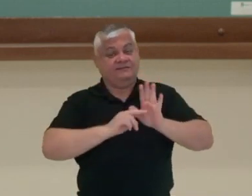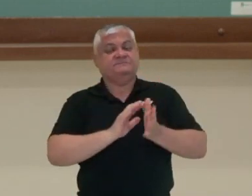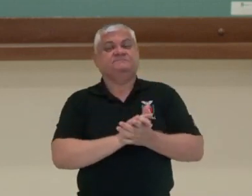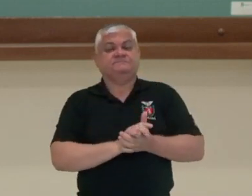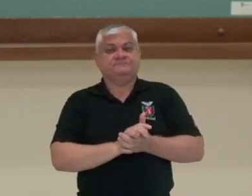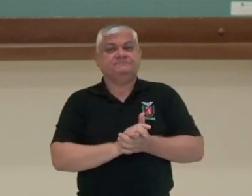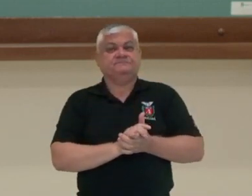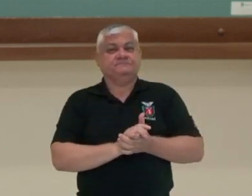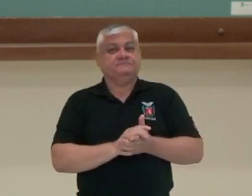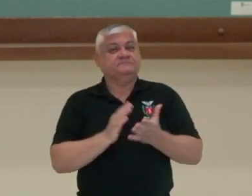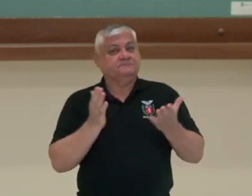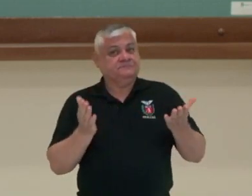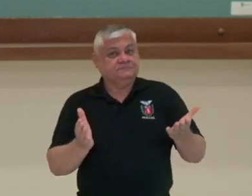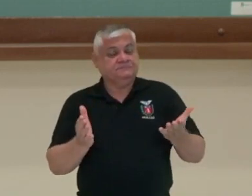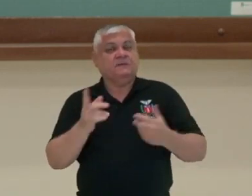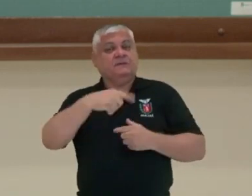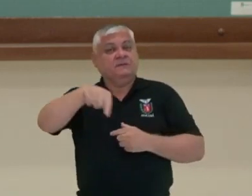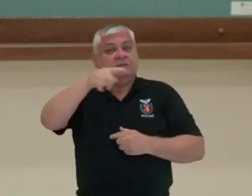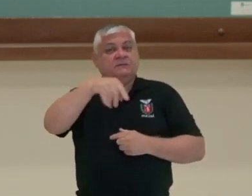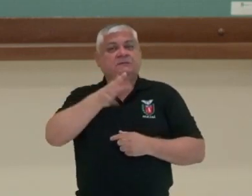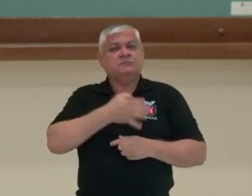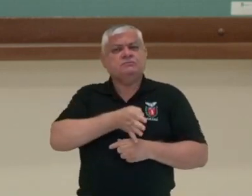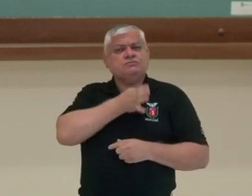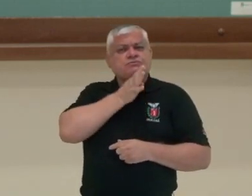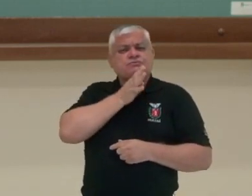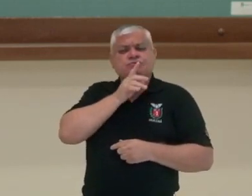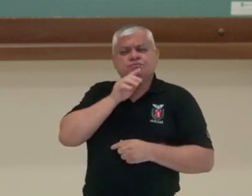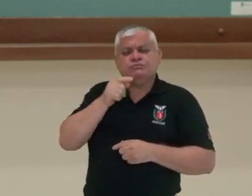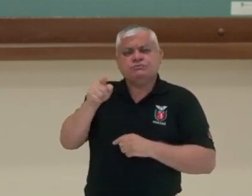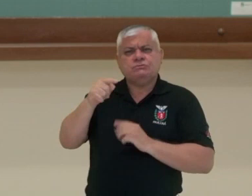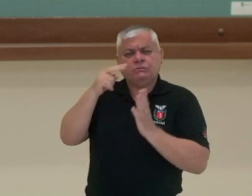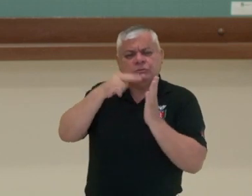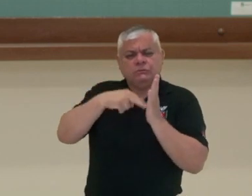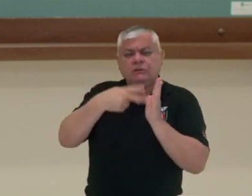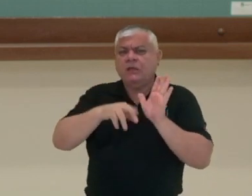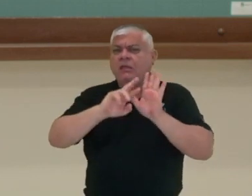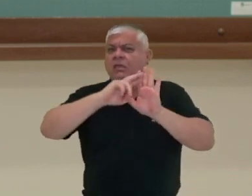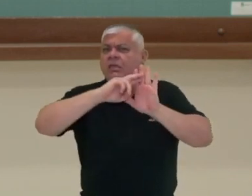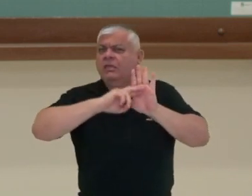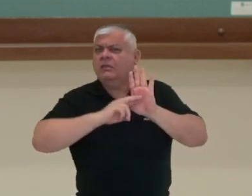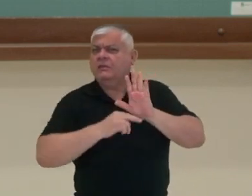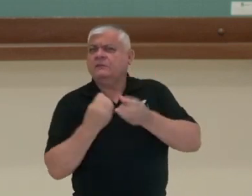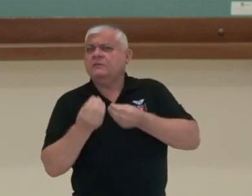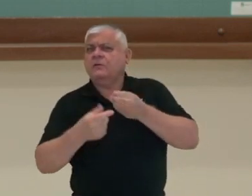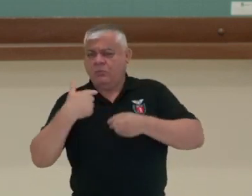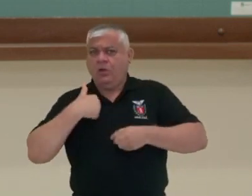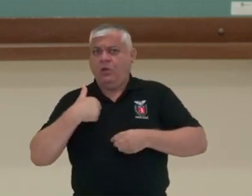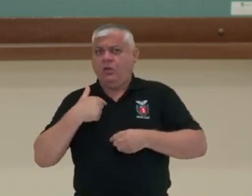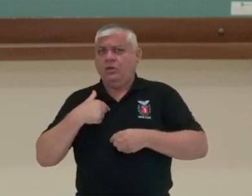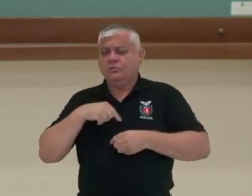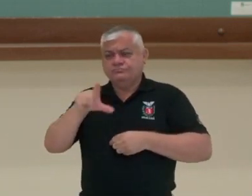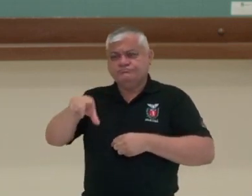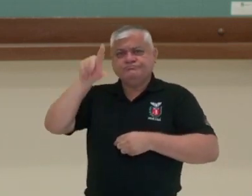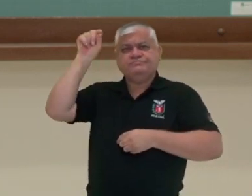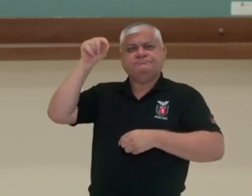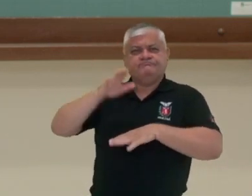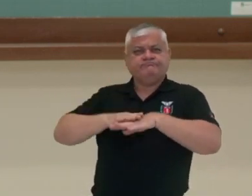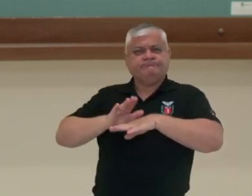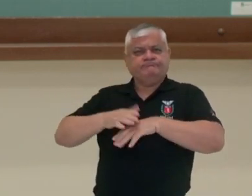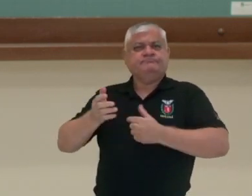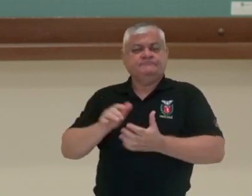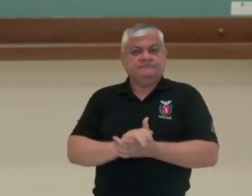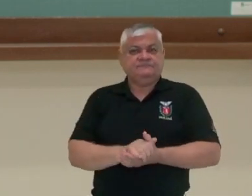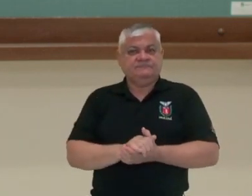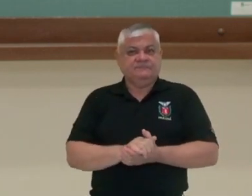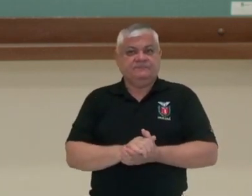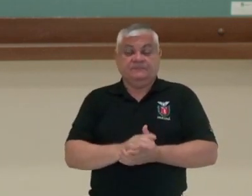isso, a gente sempre tem que conhecer as regras da modalidade de luta que nós vamos praticar. Em